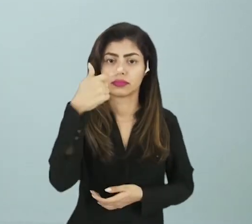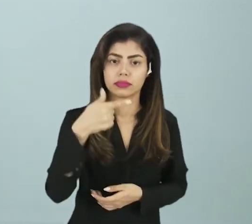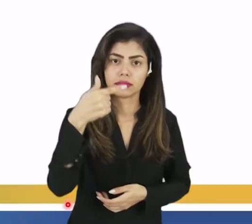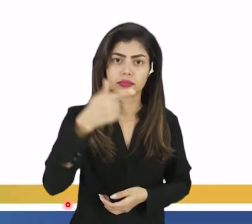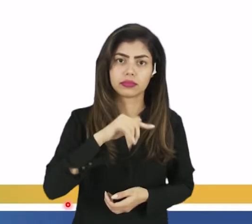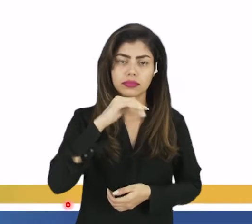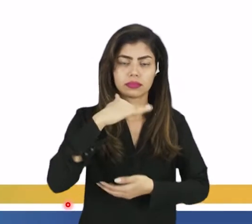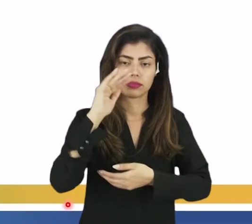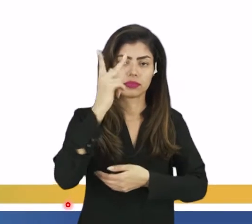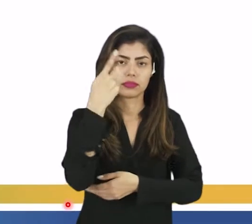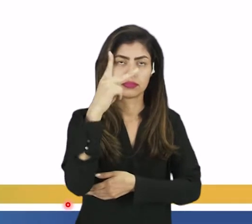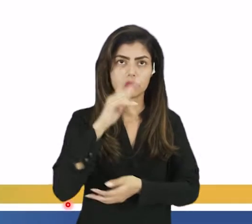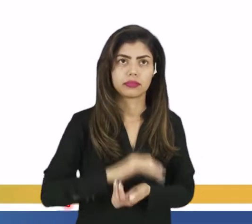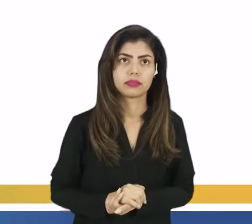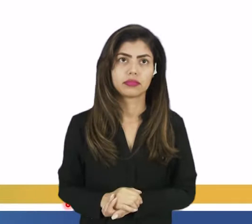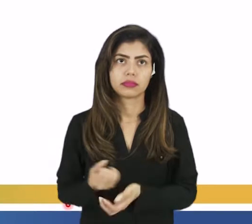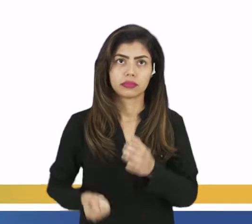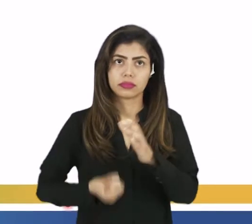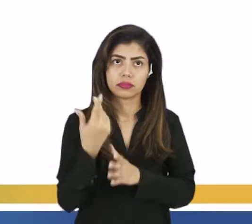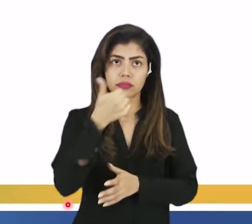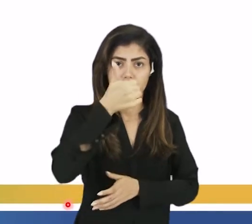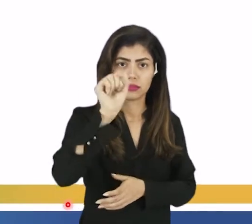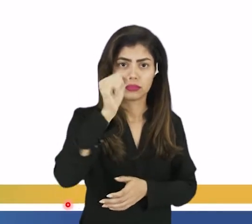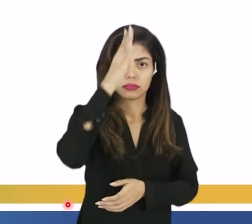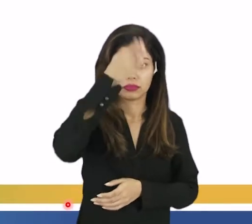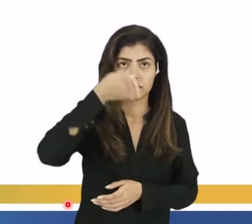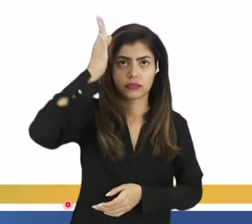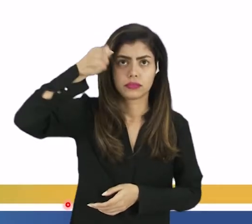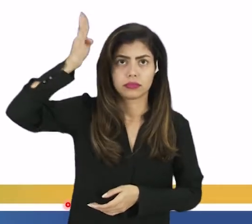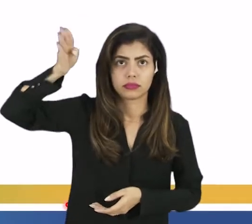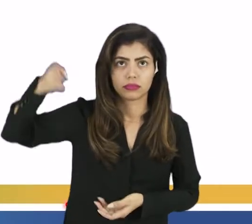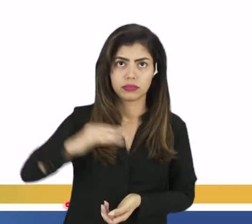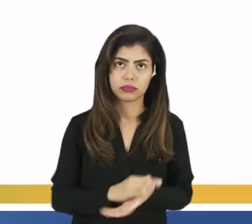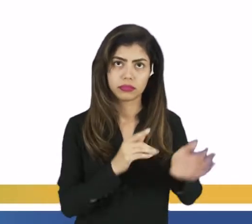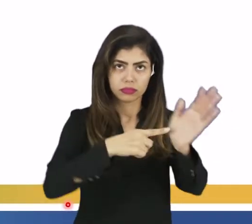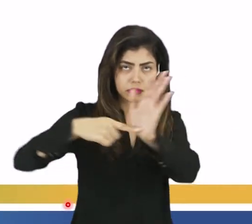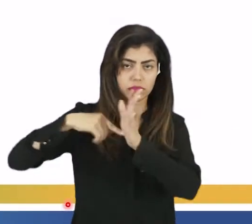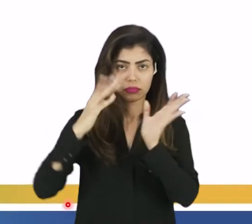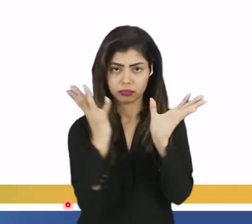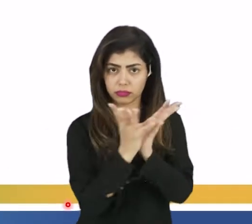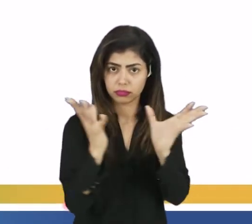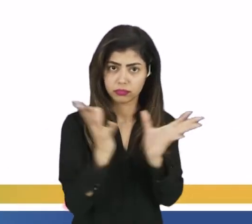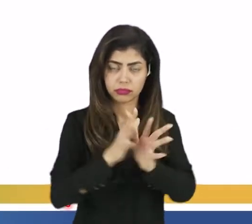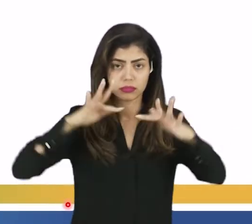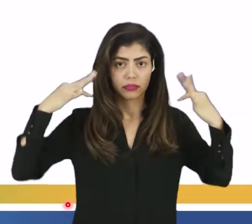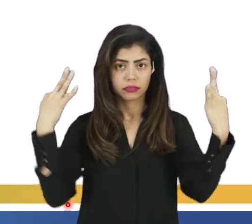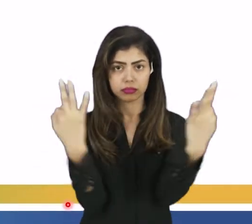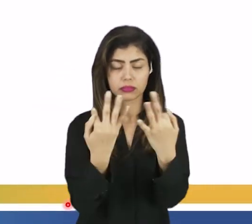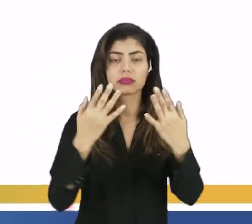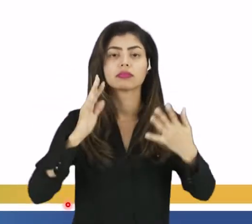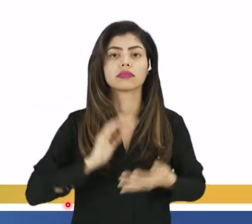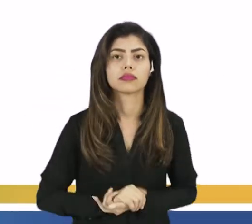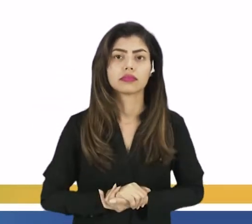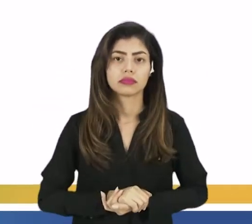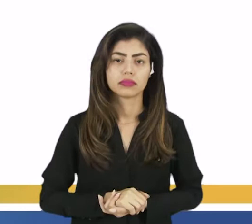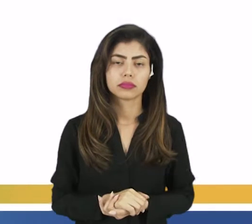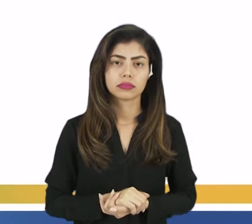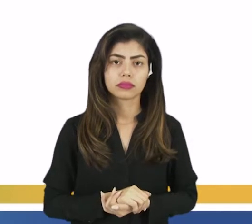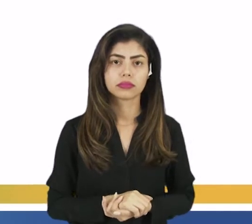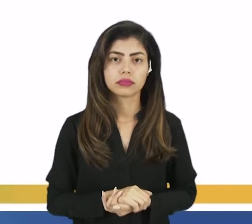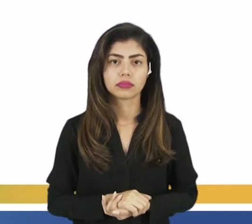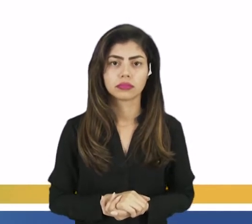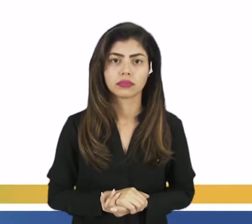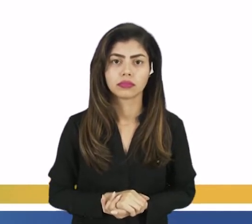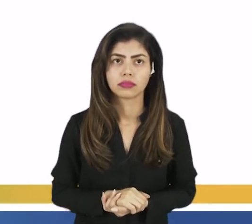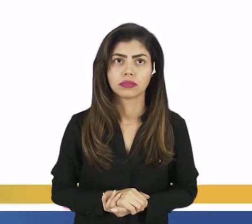períodos surgiu também às 18 linhas verticais que elas correspondem hoje o nado as famílias